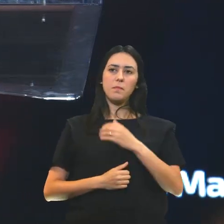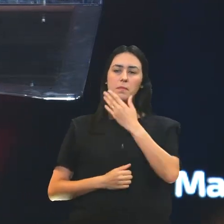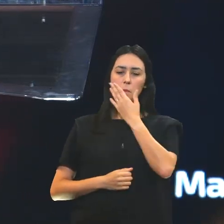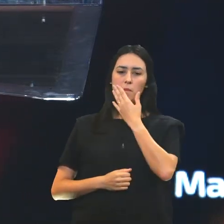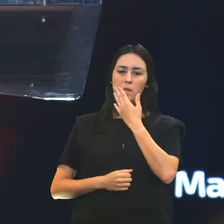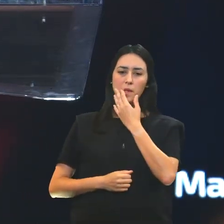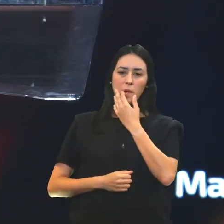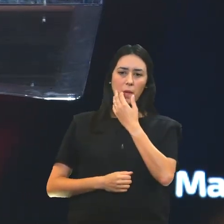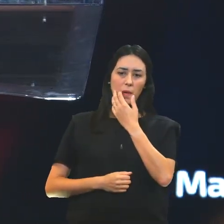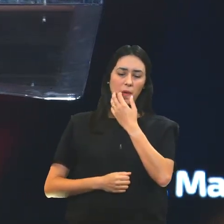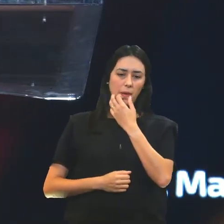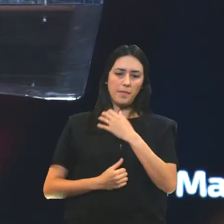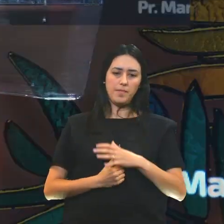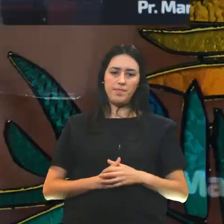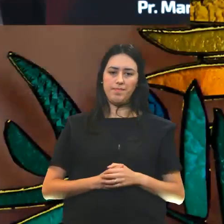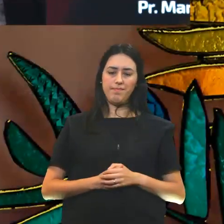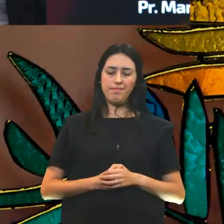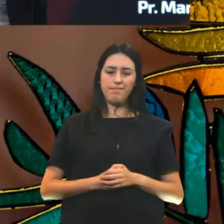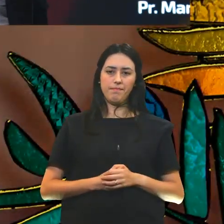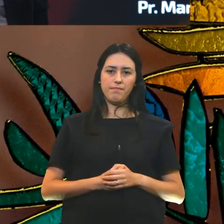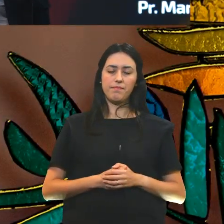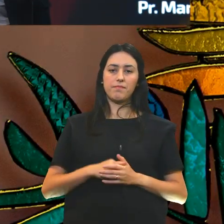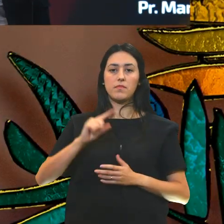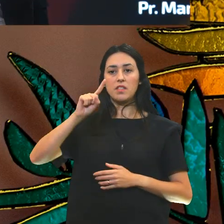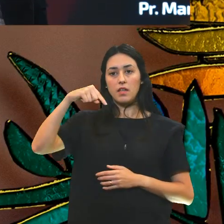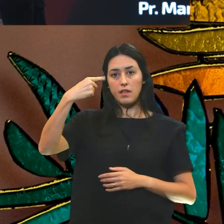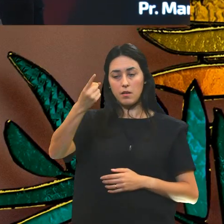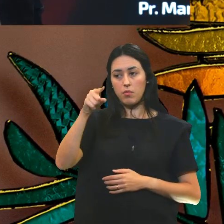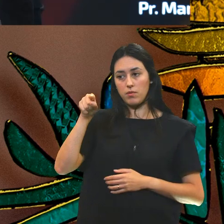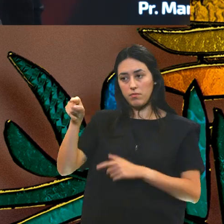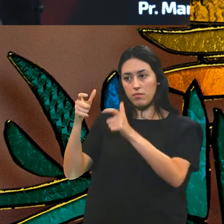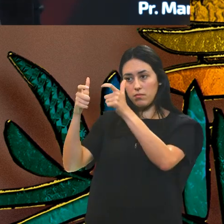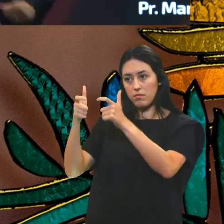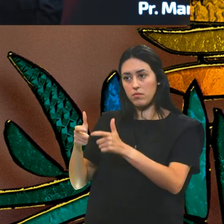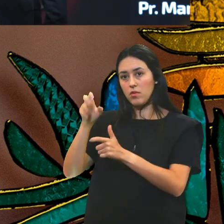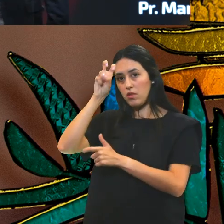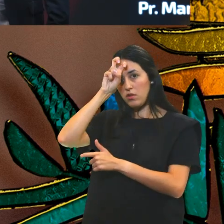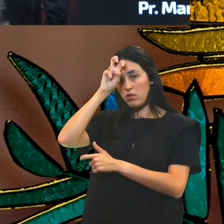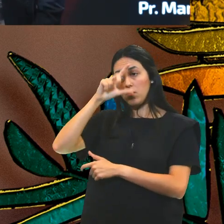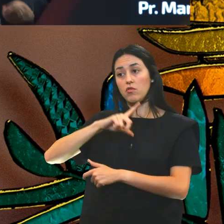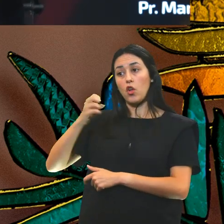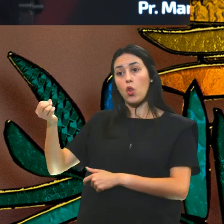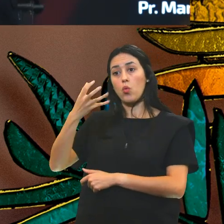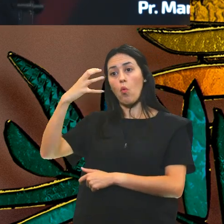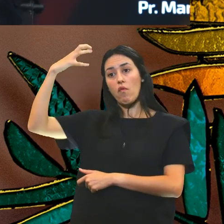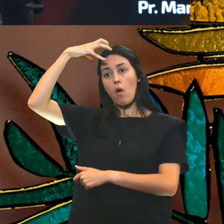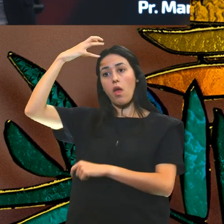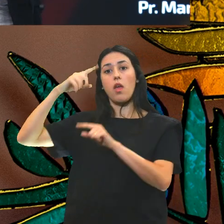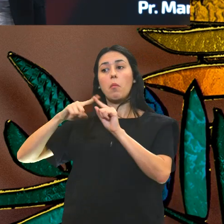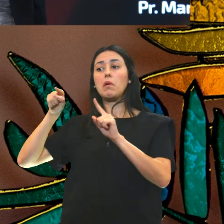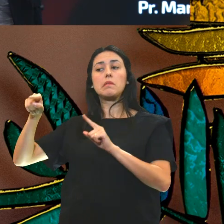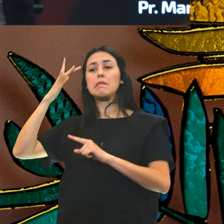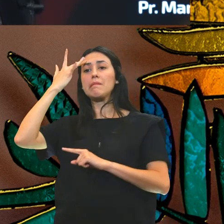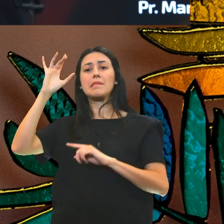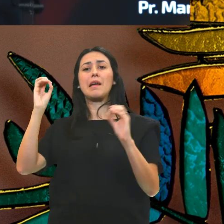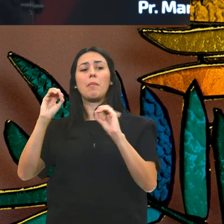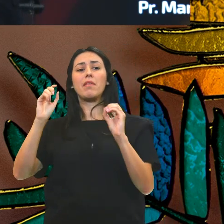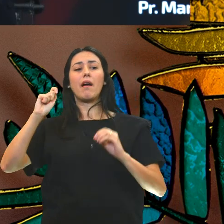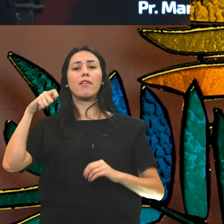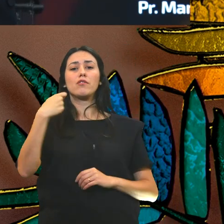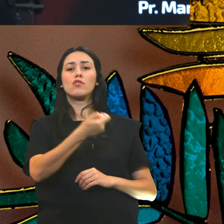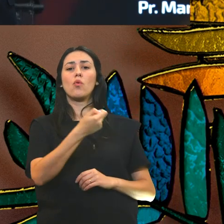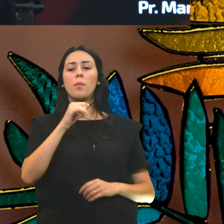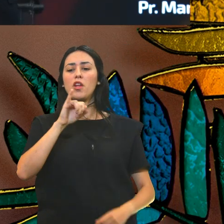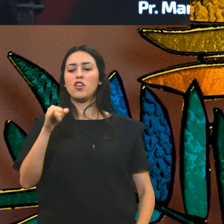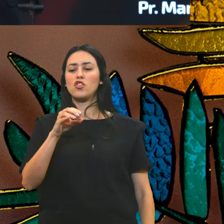Depois, o Egito teve um novo rei que não sabia nada a respeito de José. E ele disse ao seu povo: